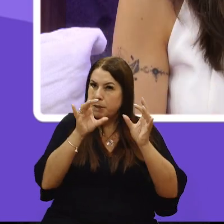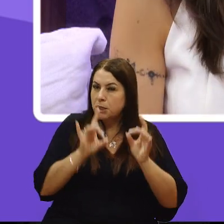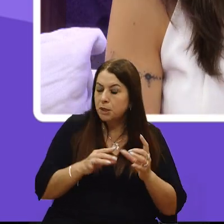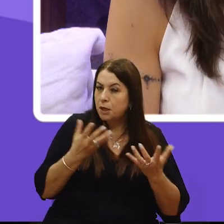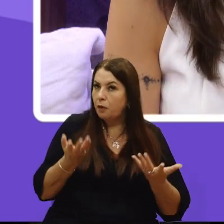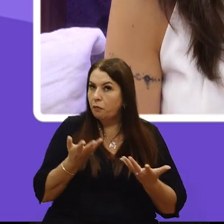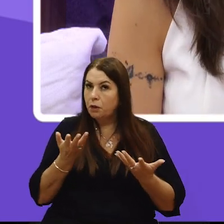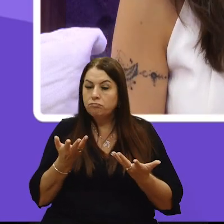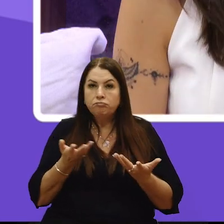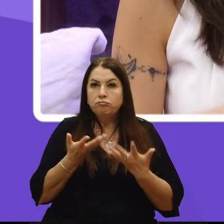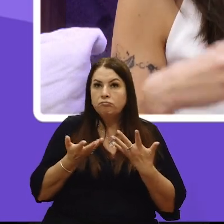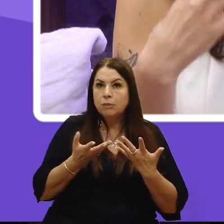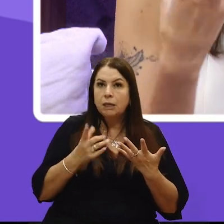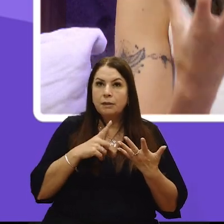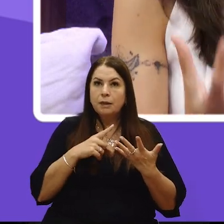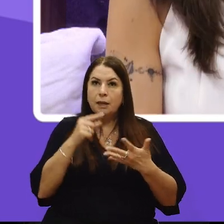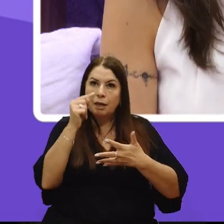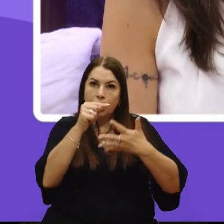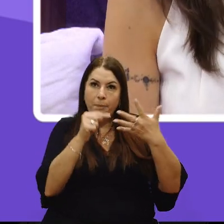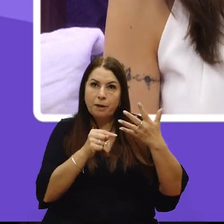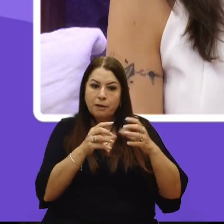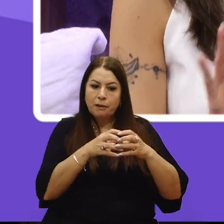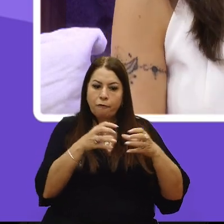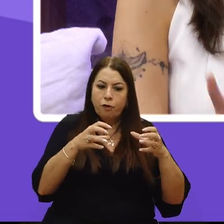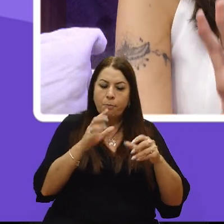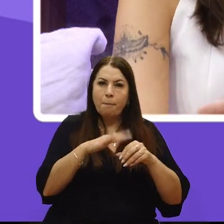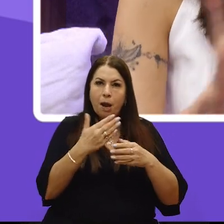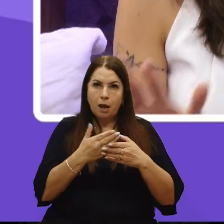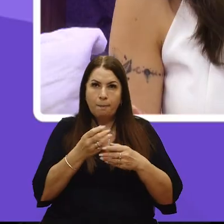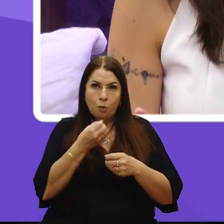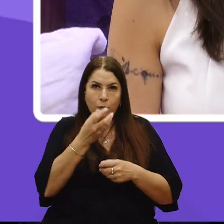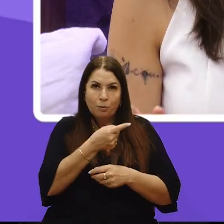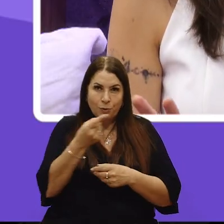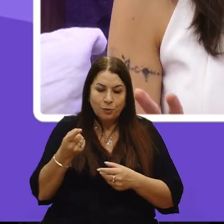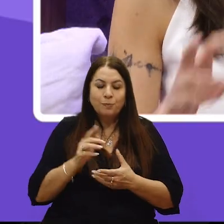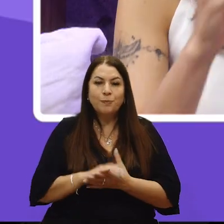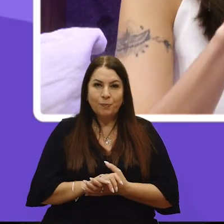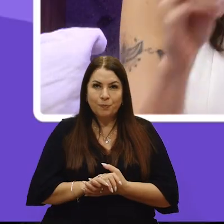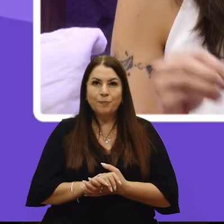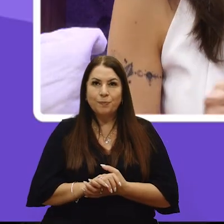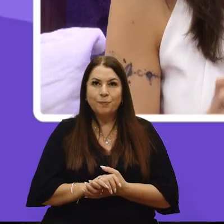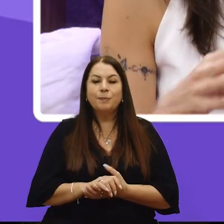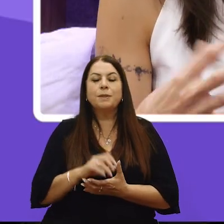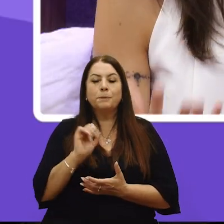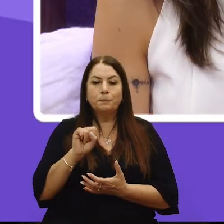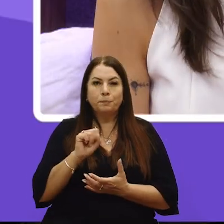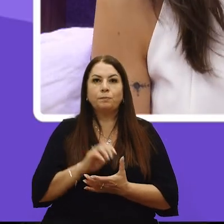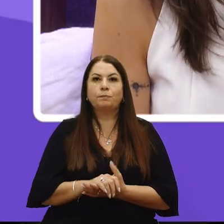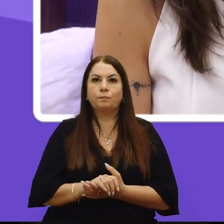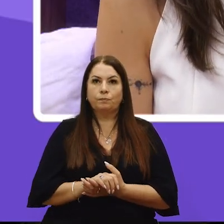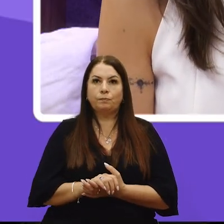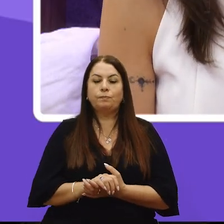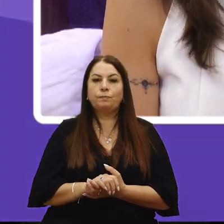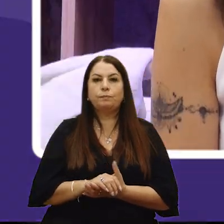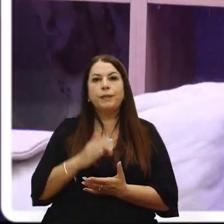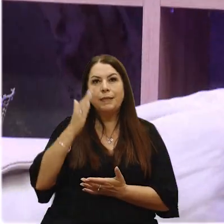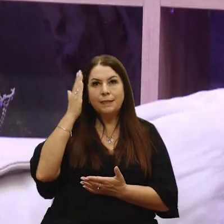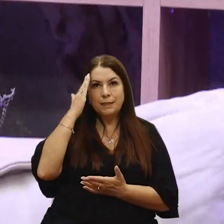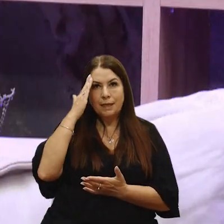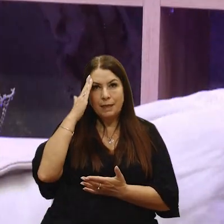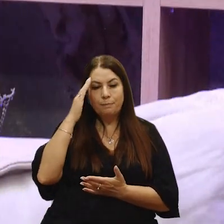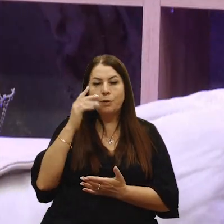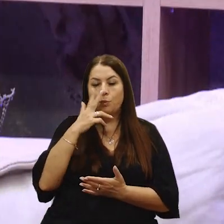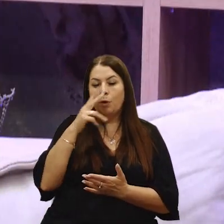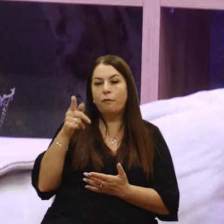em proteínas mais fáceis de digerir, com mais comida de verdade. Então isso é o ponto inicial assim de qualquer tratamento